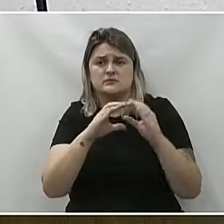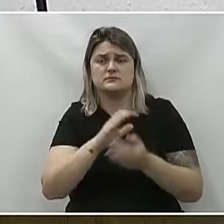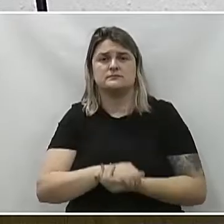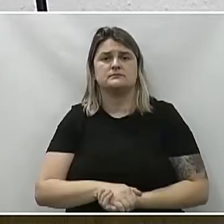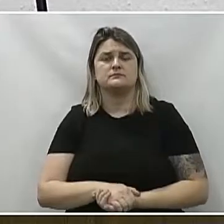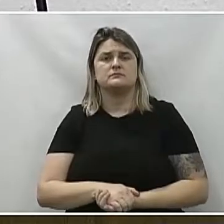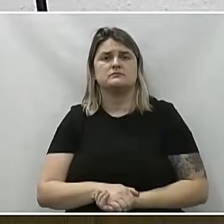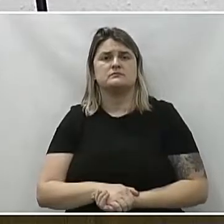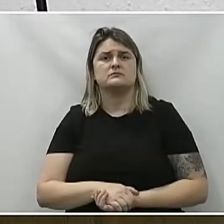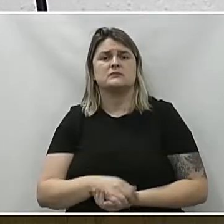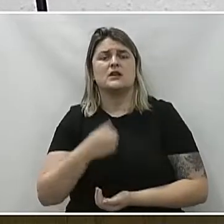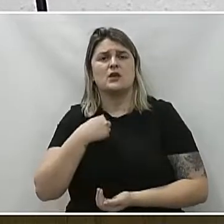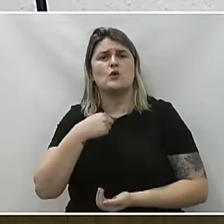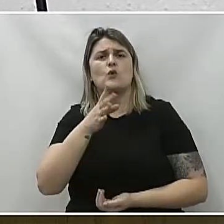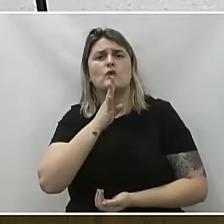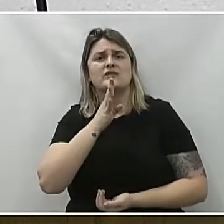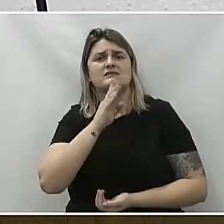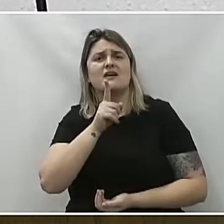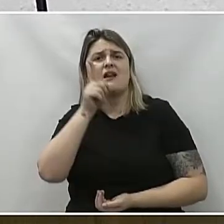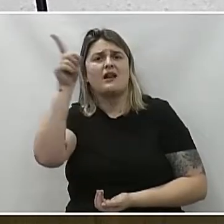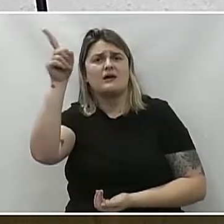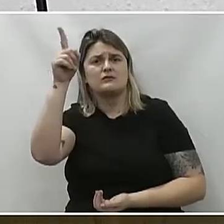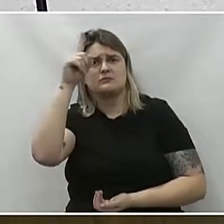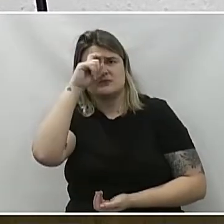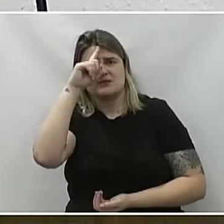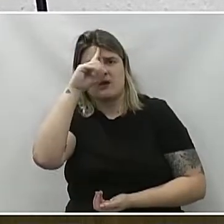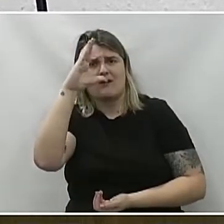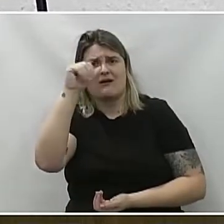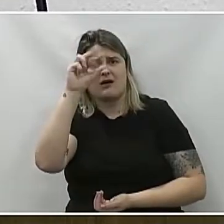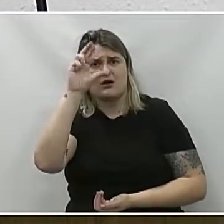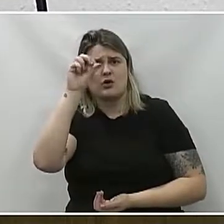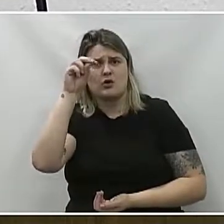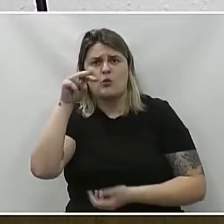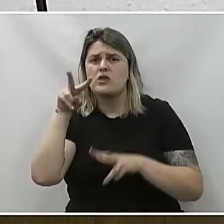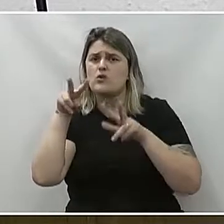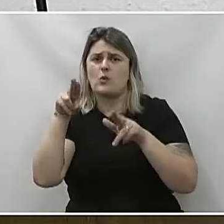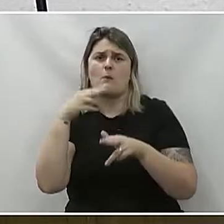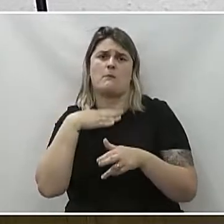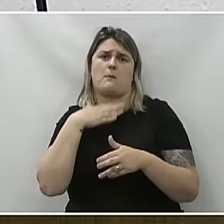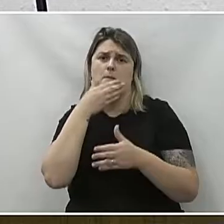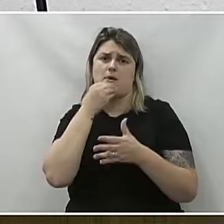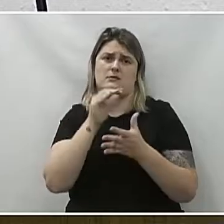Eu conheci no Caron, só no Caron, 3 pacientes na mesma situação do meu esposo.